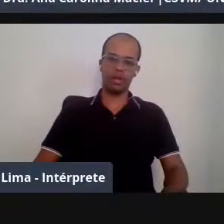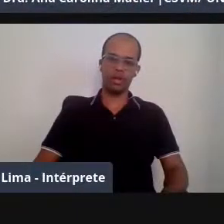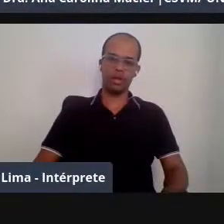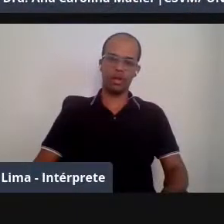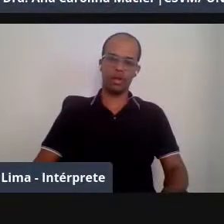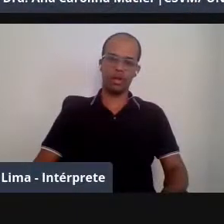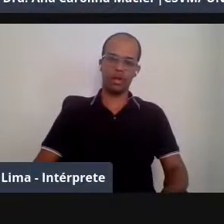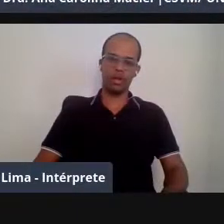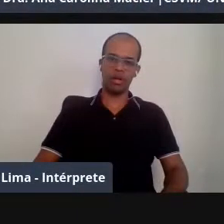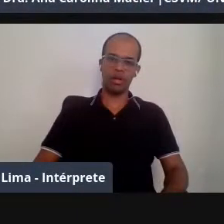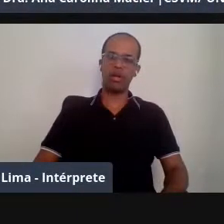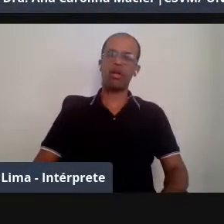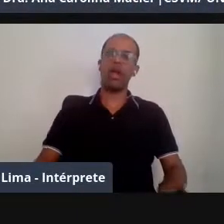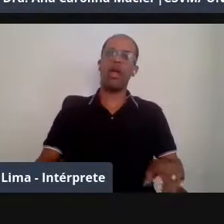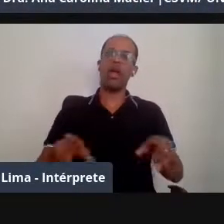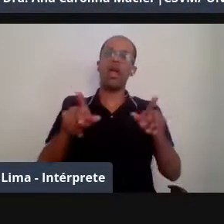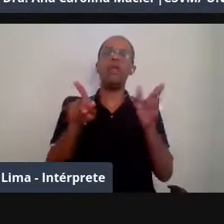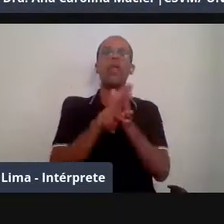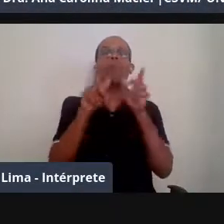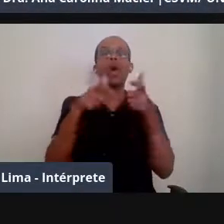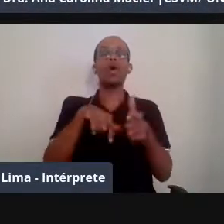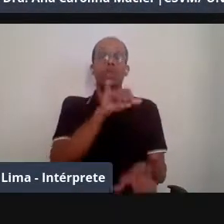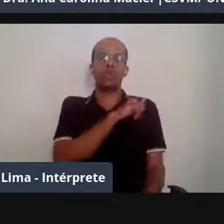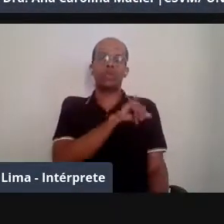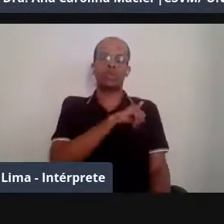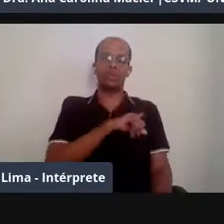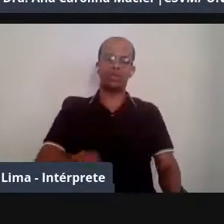Cáritas Arquidiocesana do Rio de Janeiro.